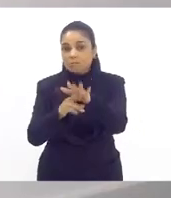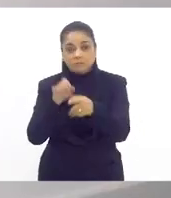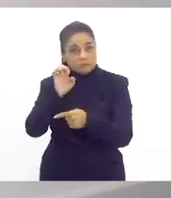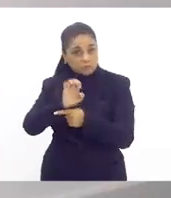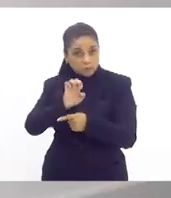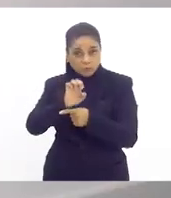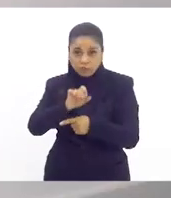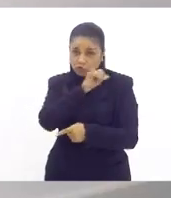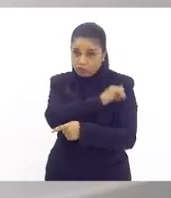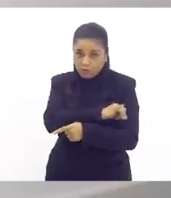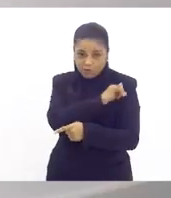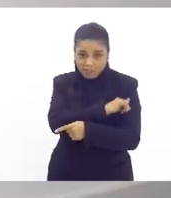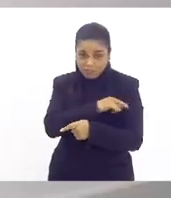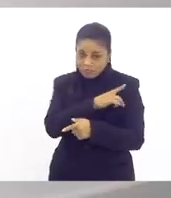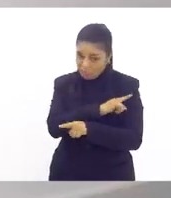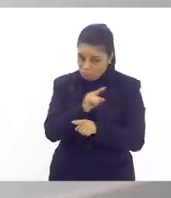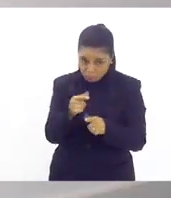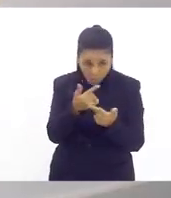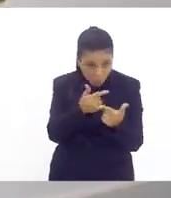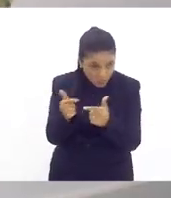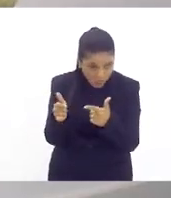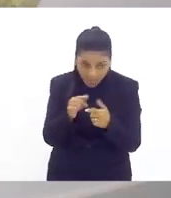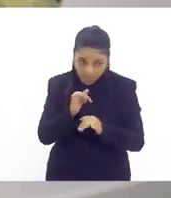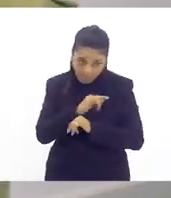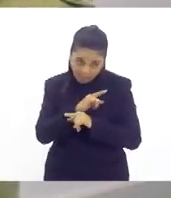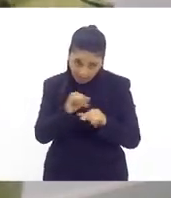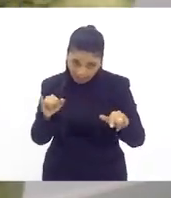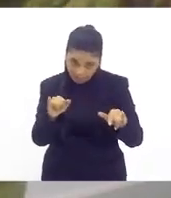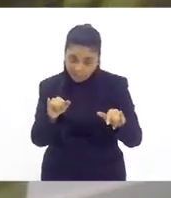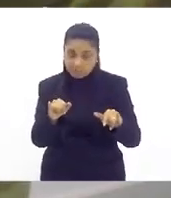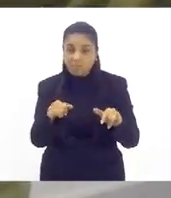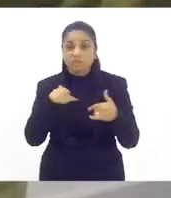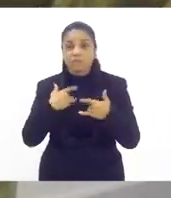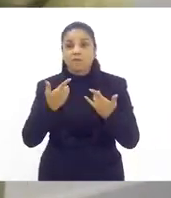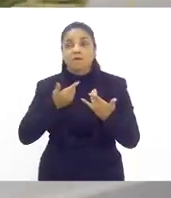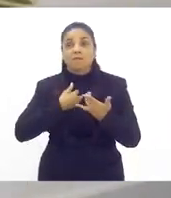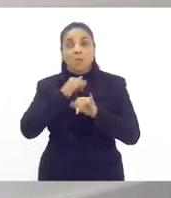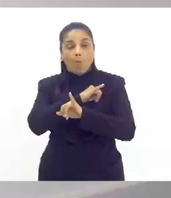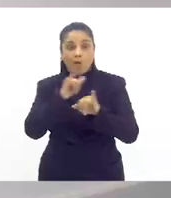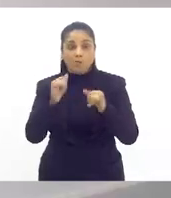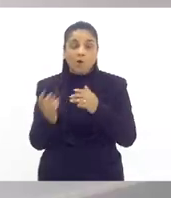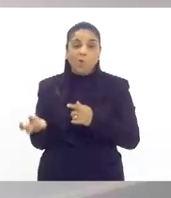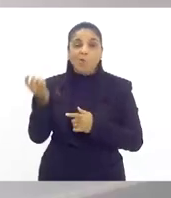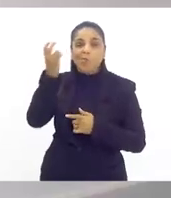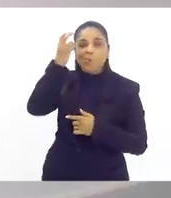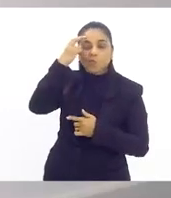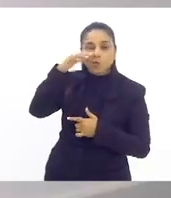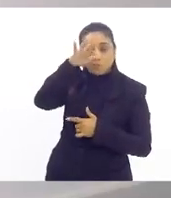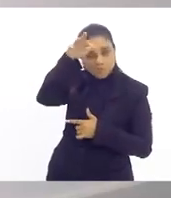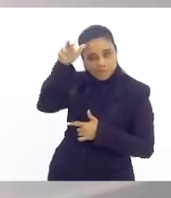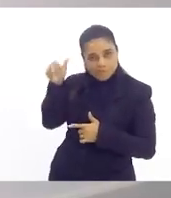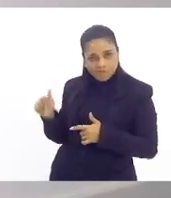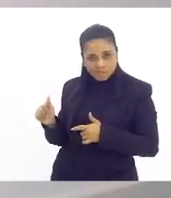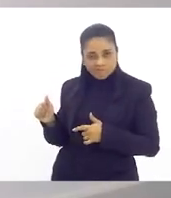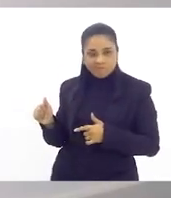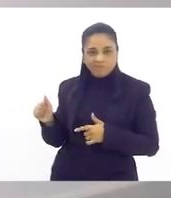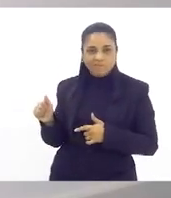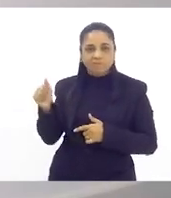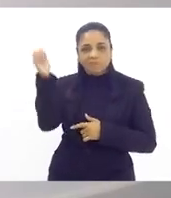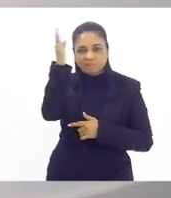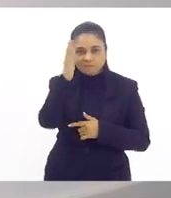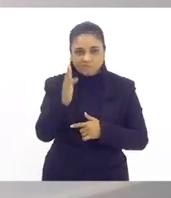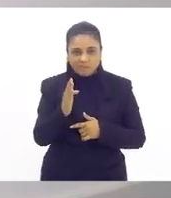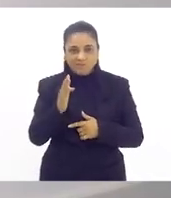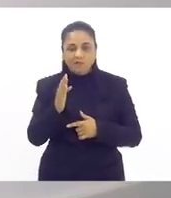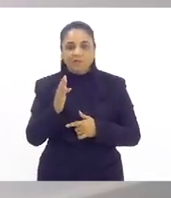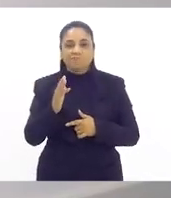Rio de Janeiro Então já fica chamada mas o meu o meu chamado aqui é em relação à cultura de Matriz afro-brasileira o João com